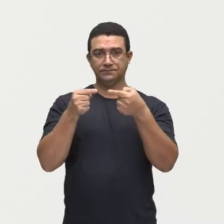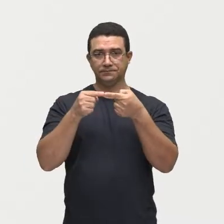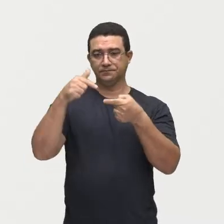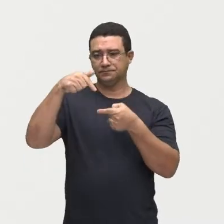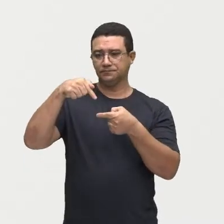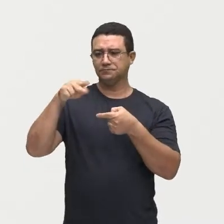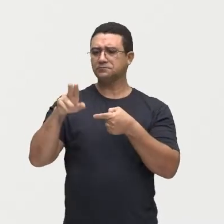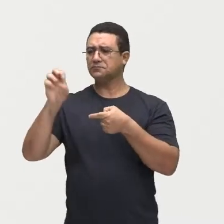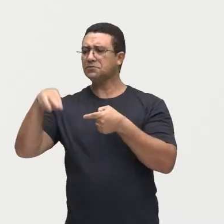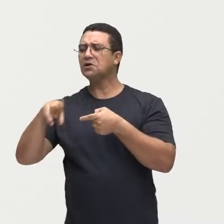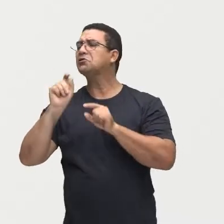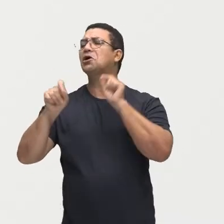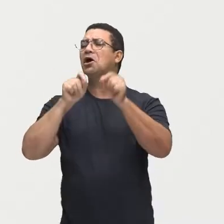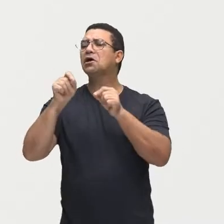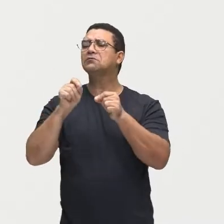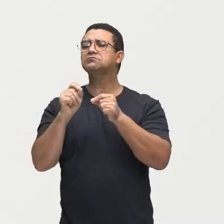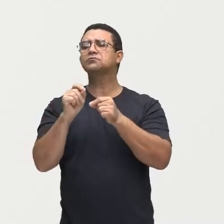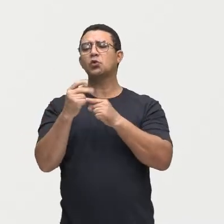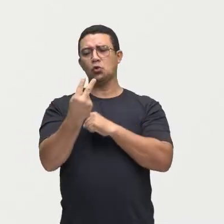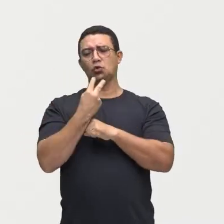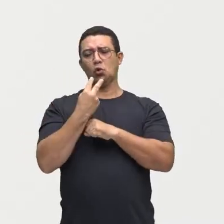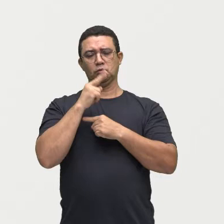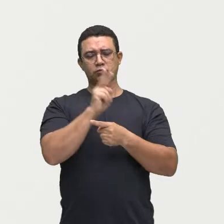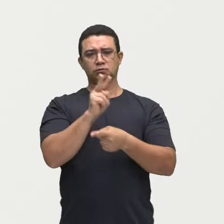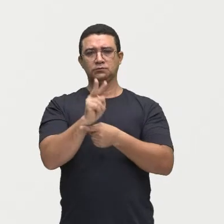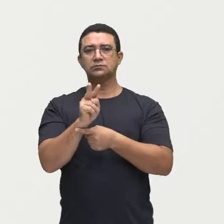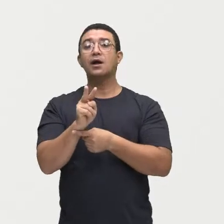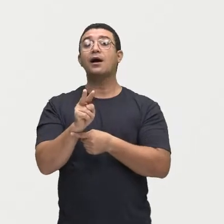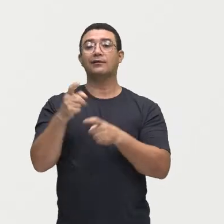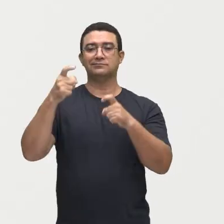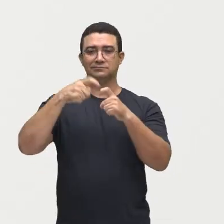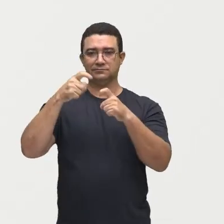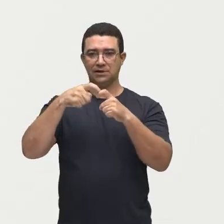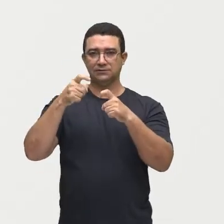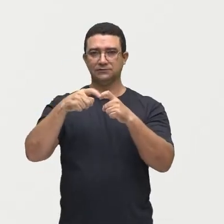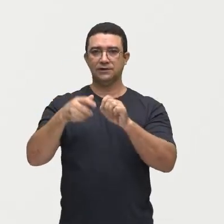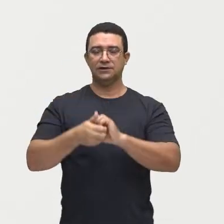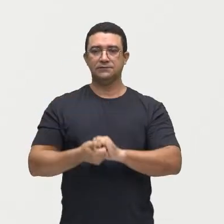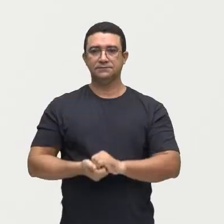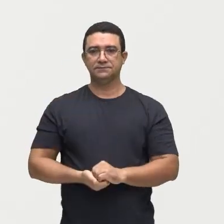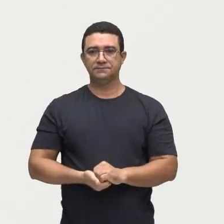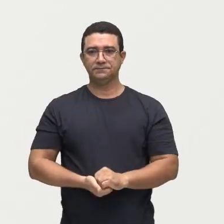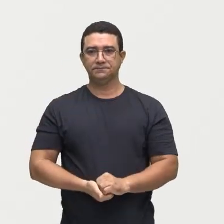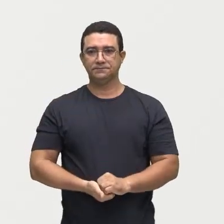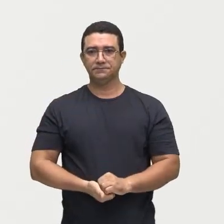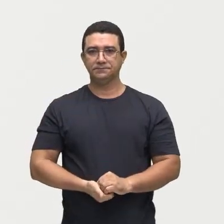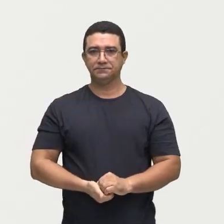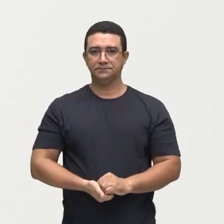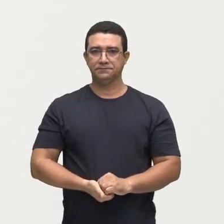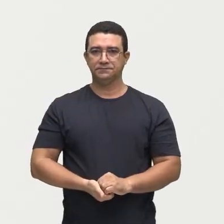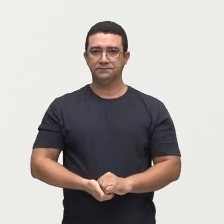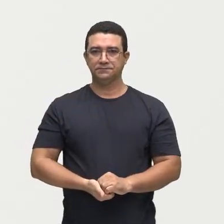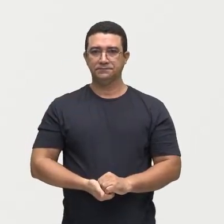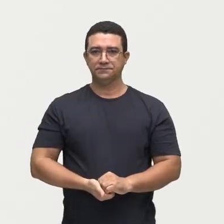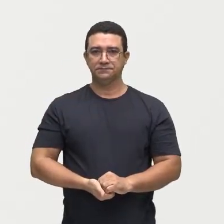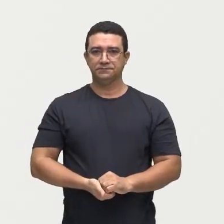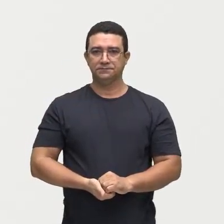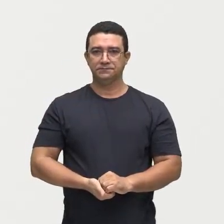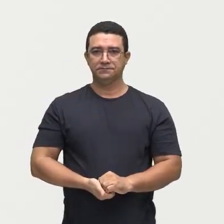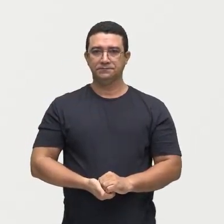por quem, né? Aqui temos a preposição antecedendo. Então, por quem o médico?